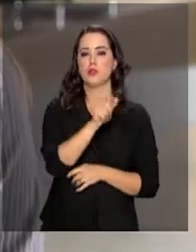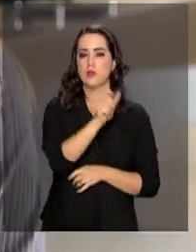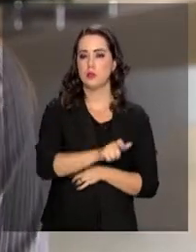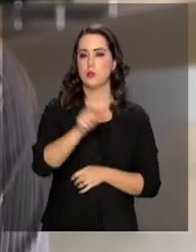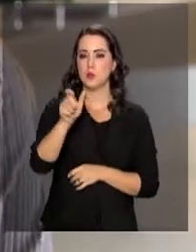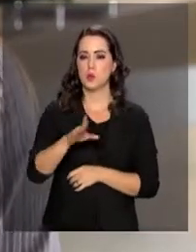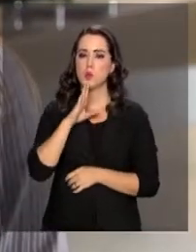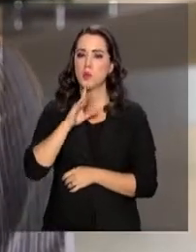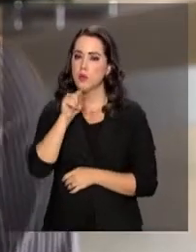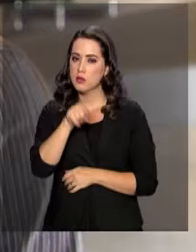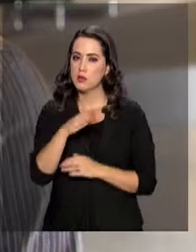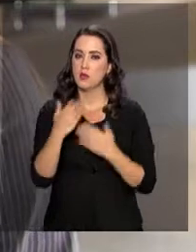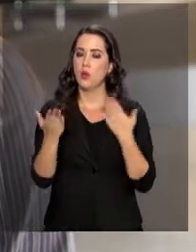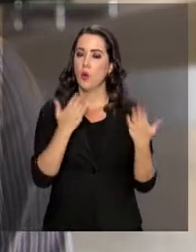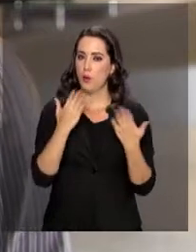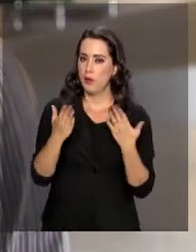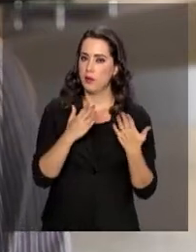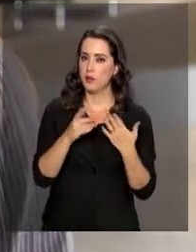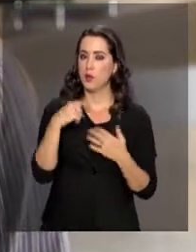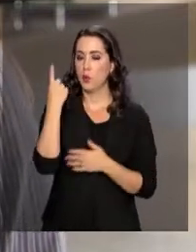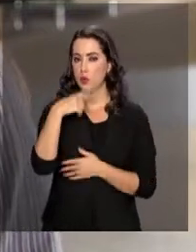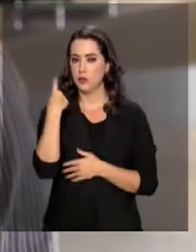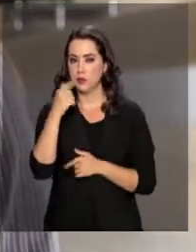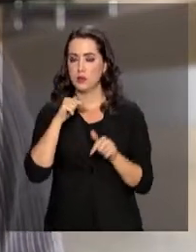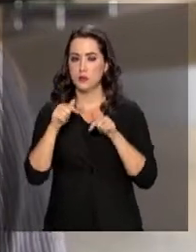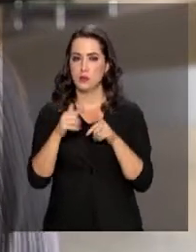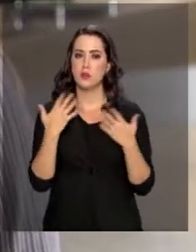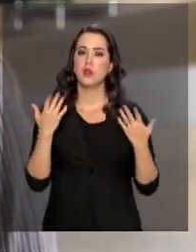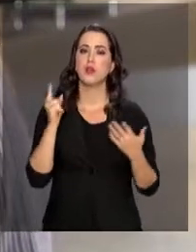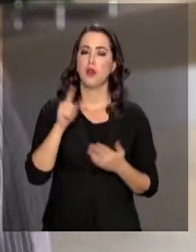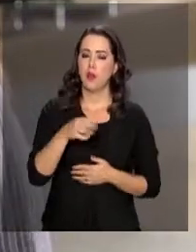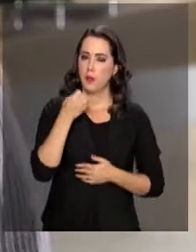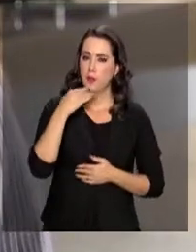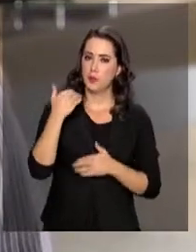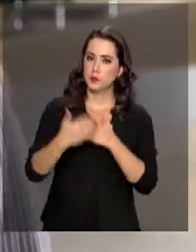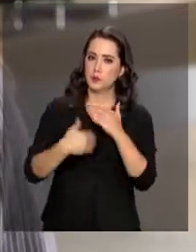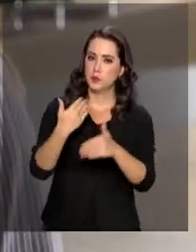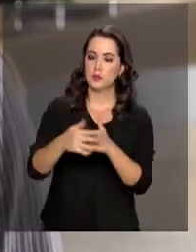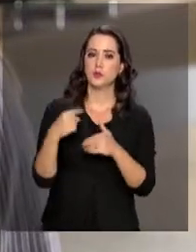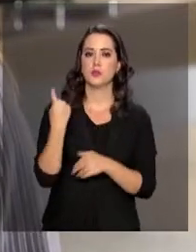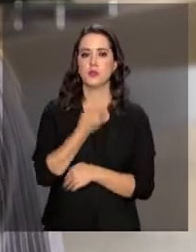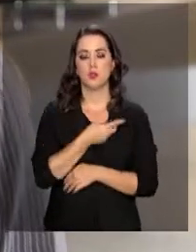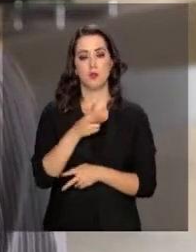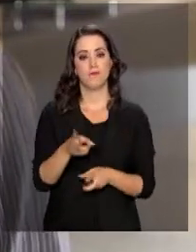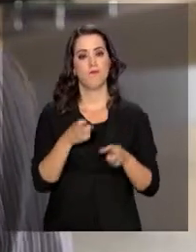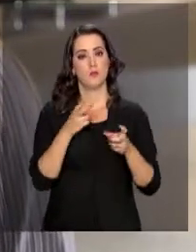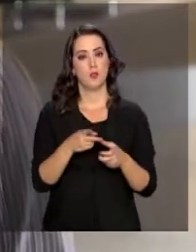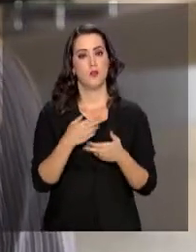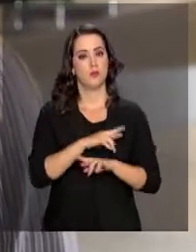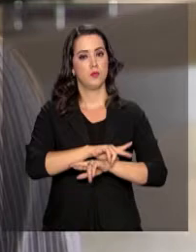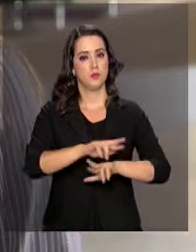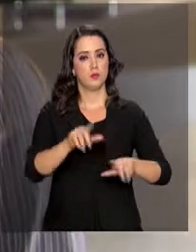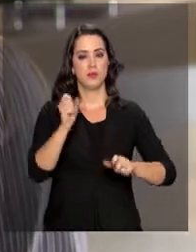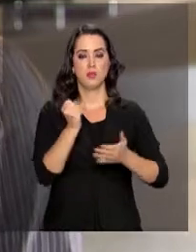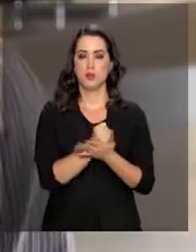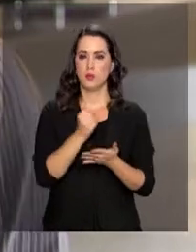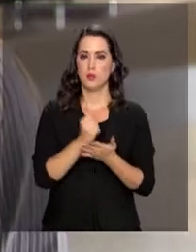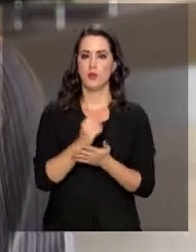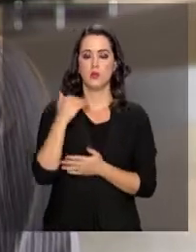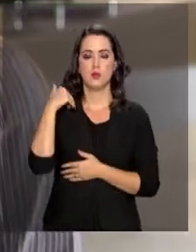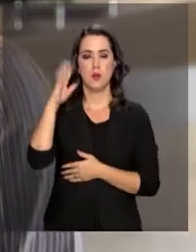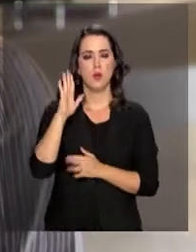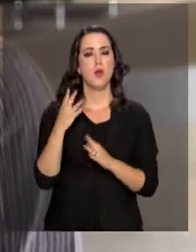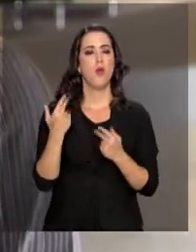reconhecidos na proporcionalidade das horas trabalhadas acho que foi um grande avanço ea gente vai ver muito esse tipo de contrato a aumentar